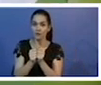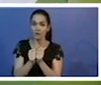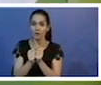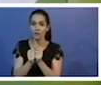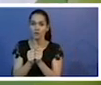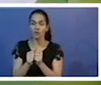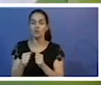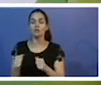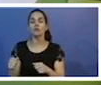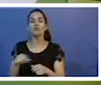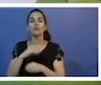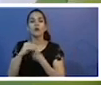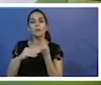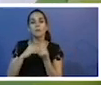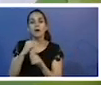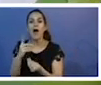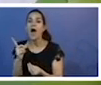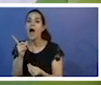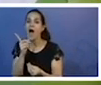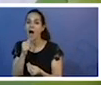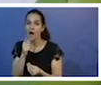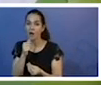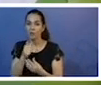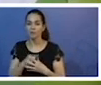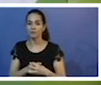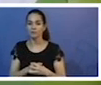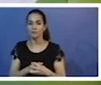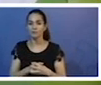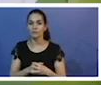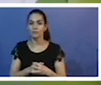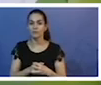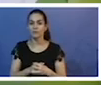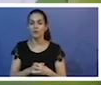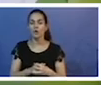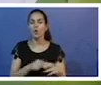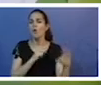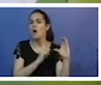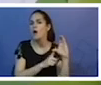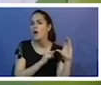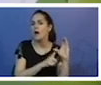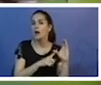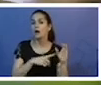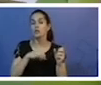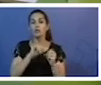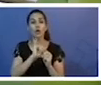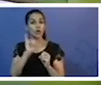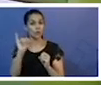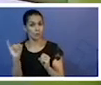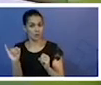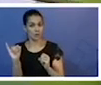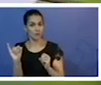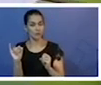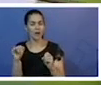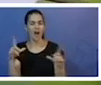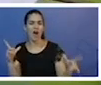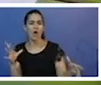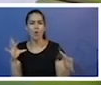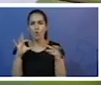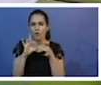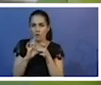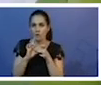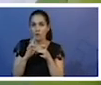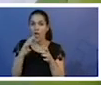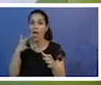ter a formação de água. Sobrou o cátion da base e o ânion do ácido, eles vão se unir e formar o